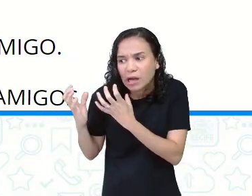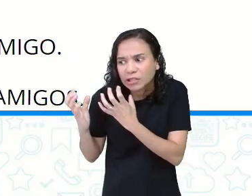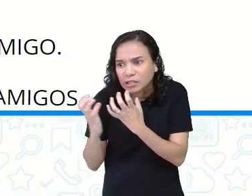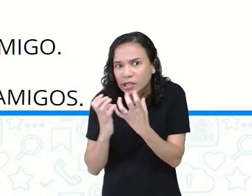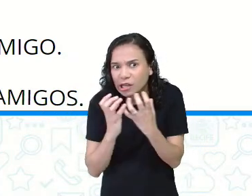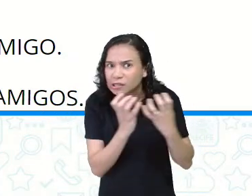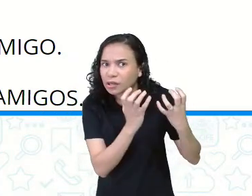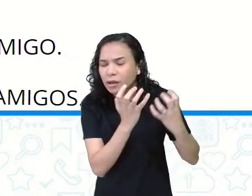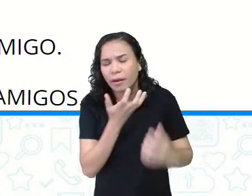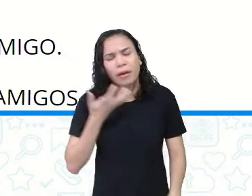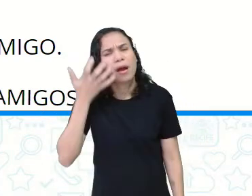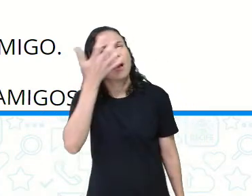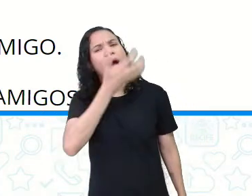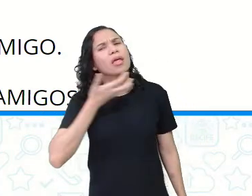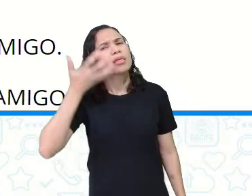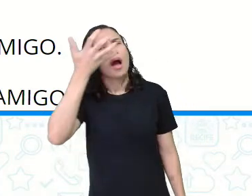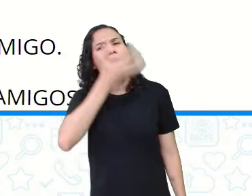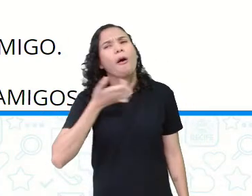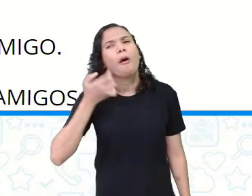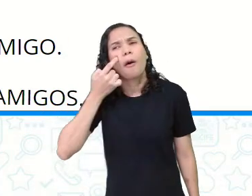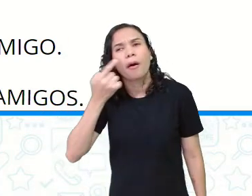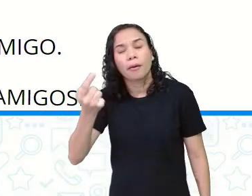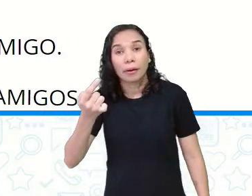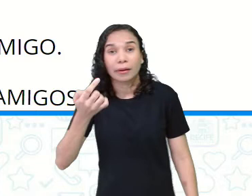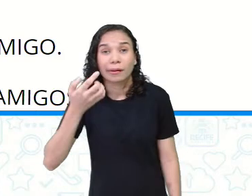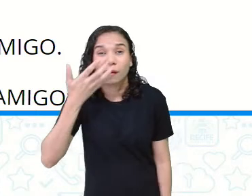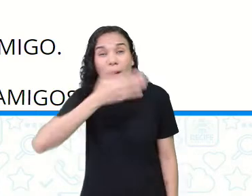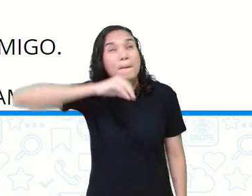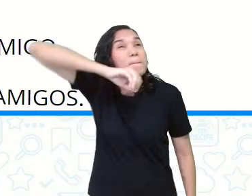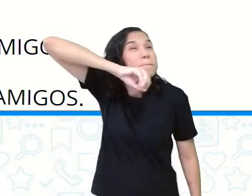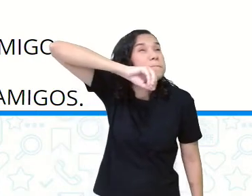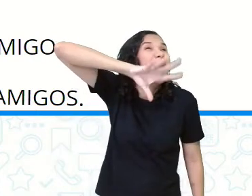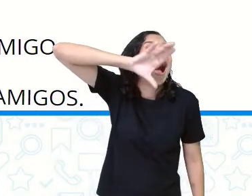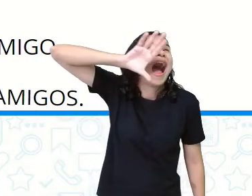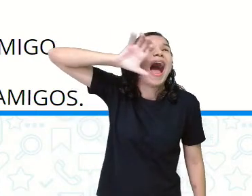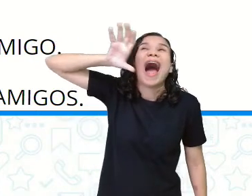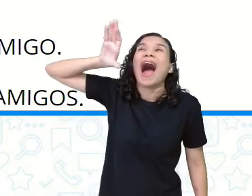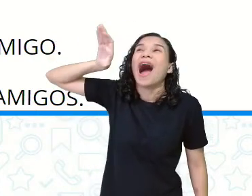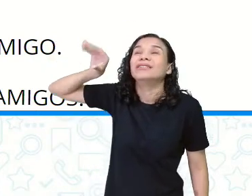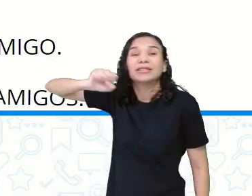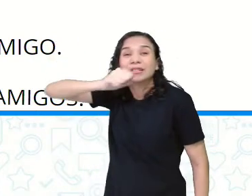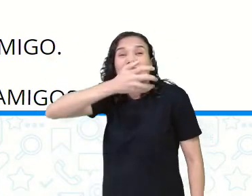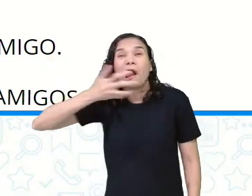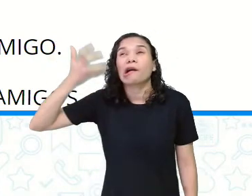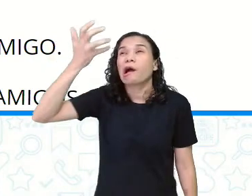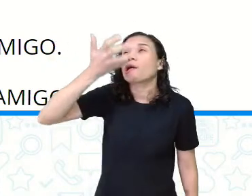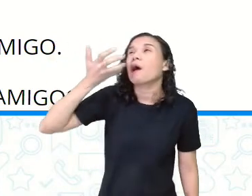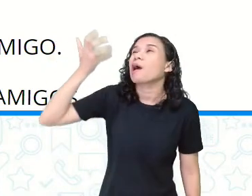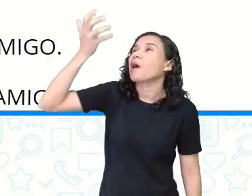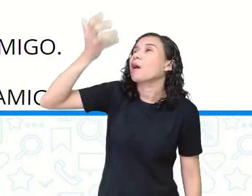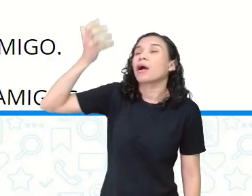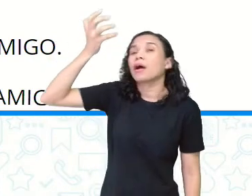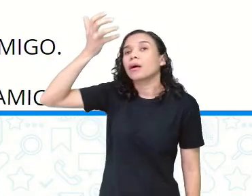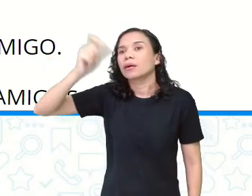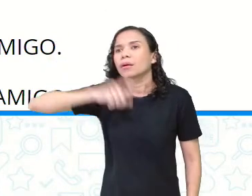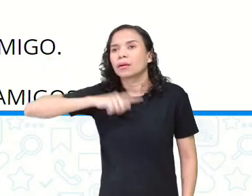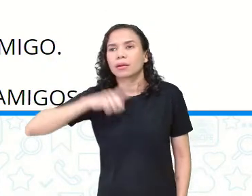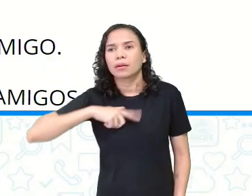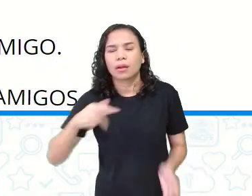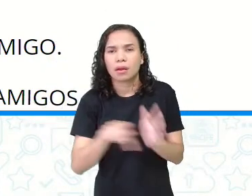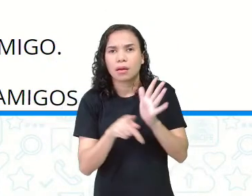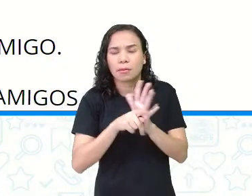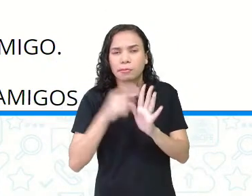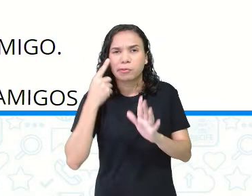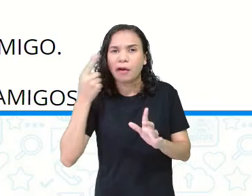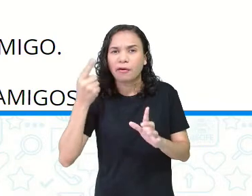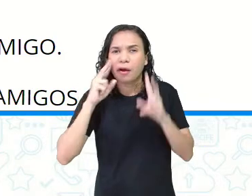está cantando. Olha só, a boca dela está bem aberta e eu tenho algumas notas